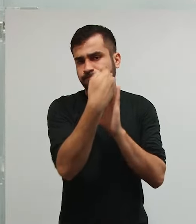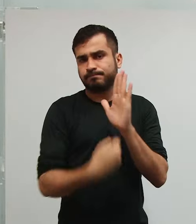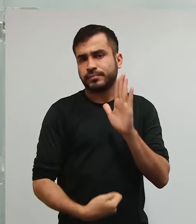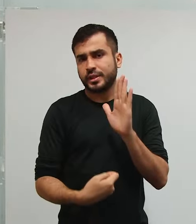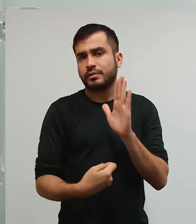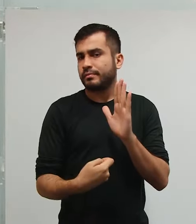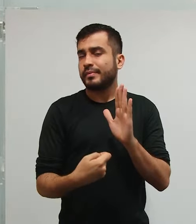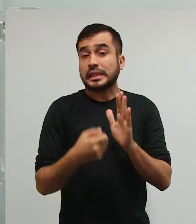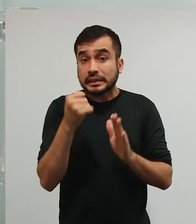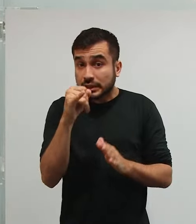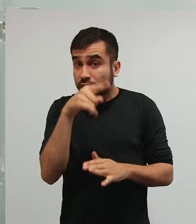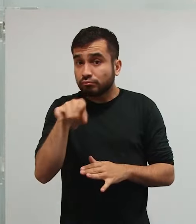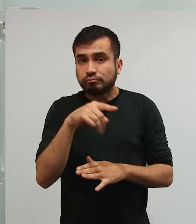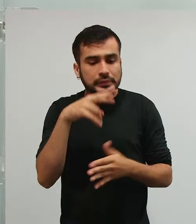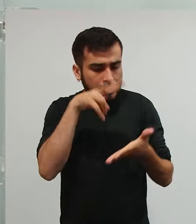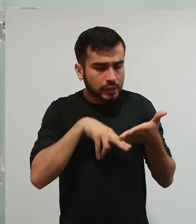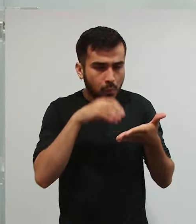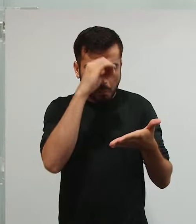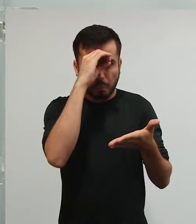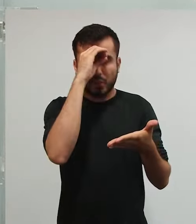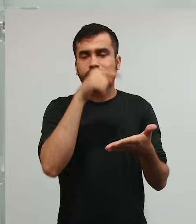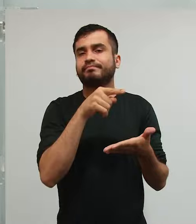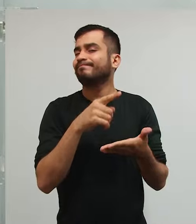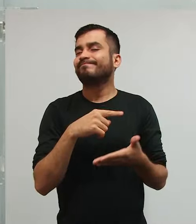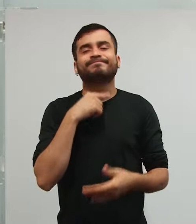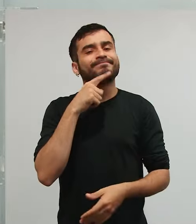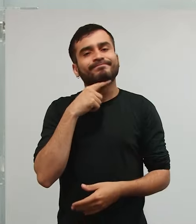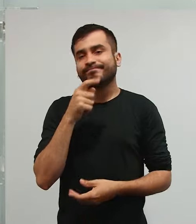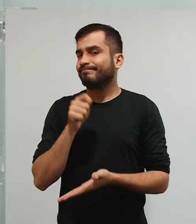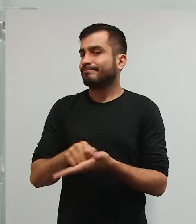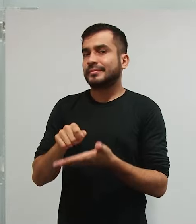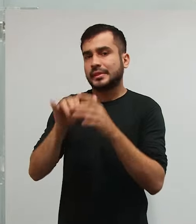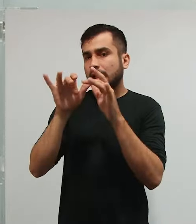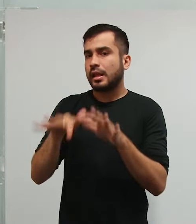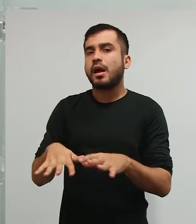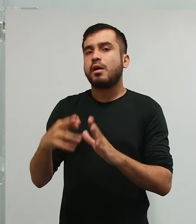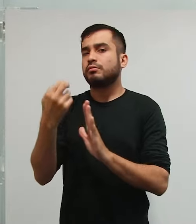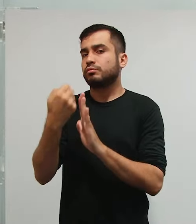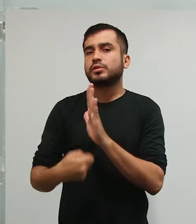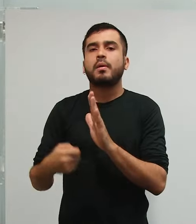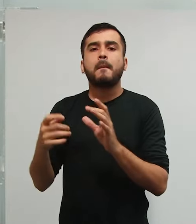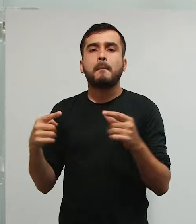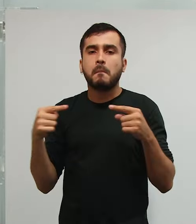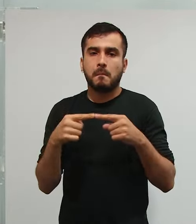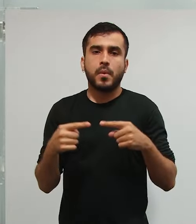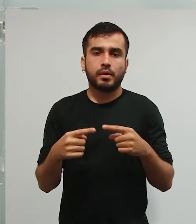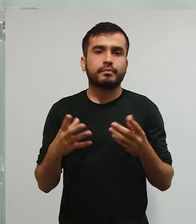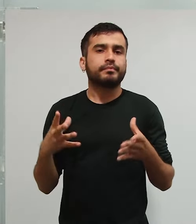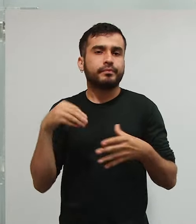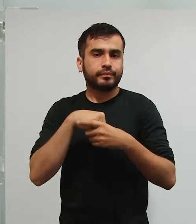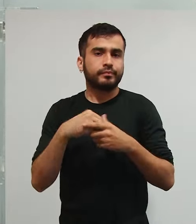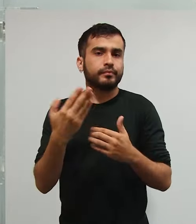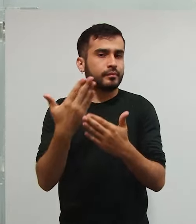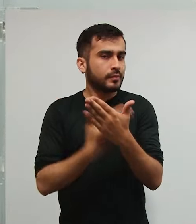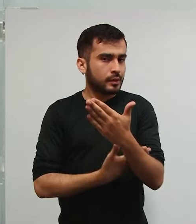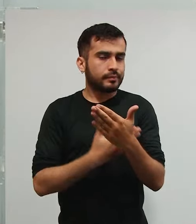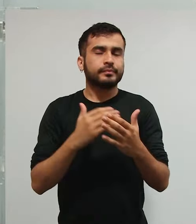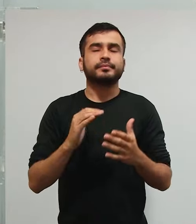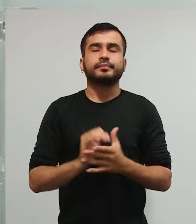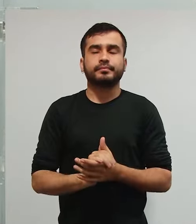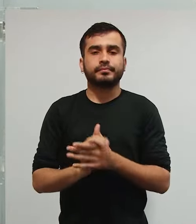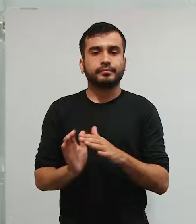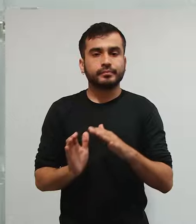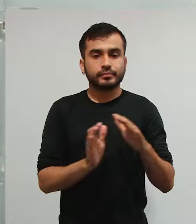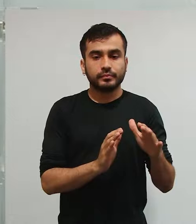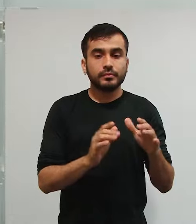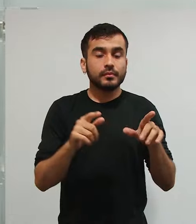indicadas aqui e no ambiente virtual são leituras basilares para você poder fazer a redação desse texto. Tá? Sem a leitura, você não vai